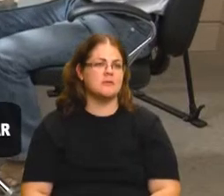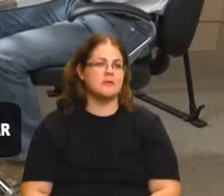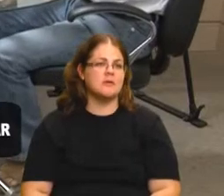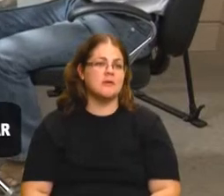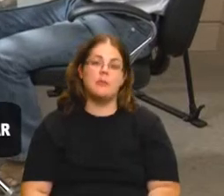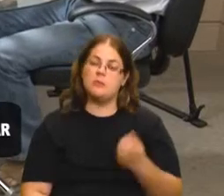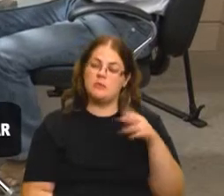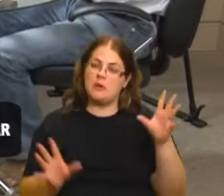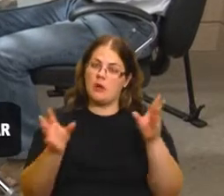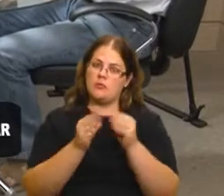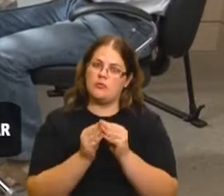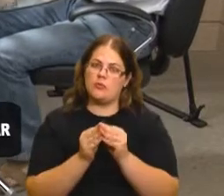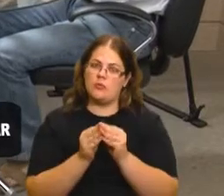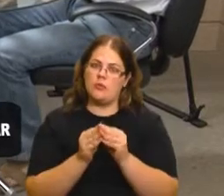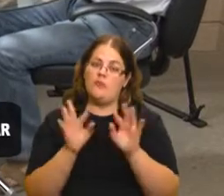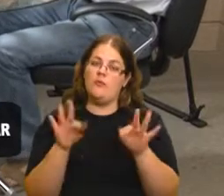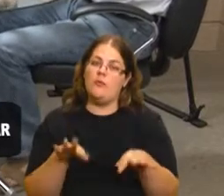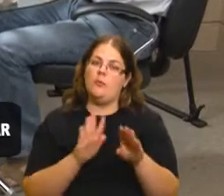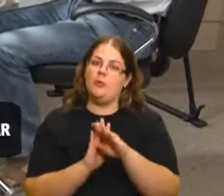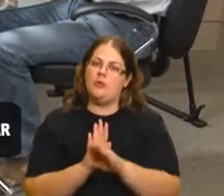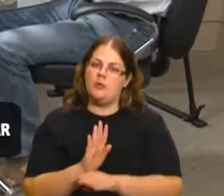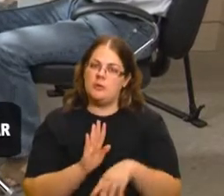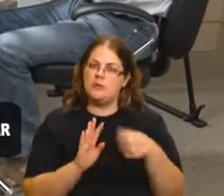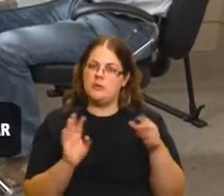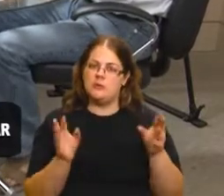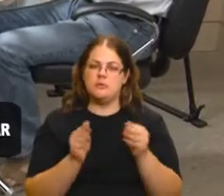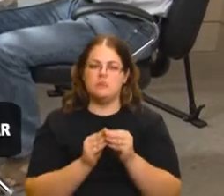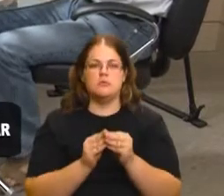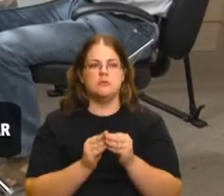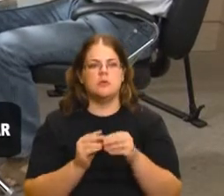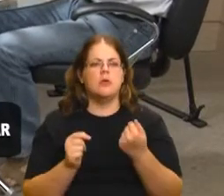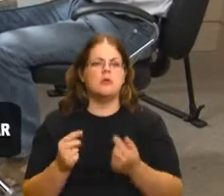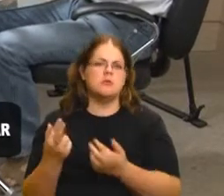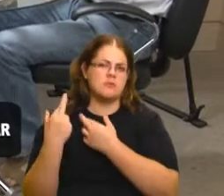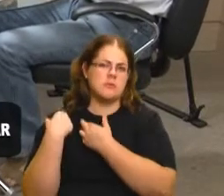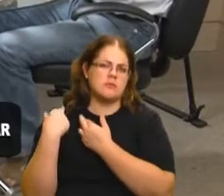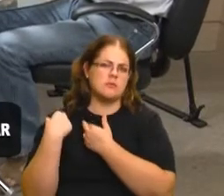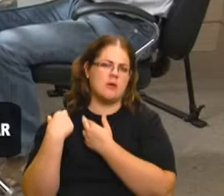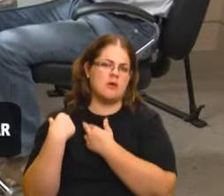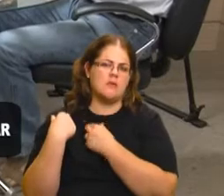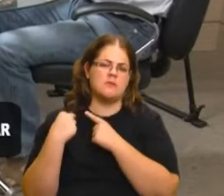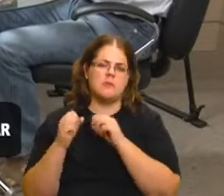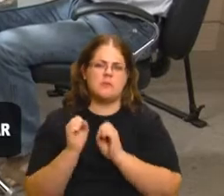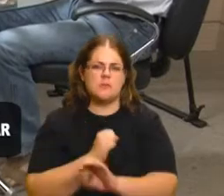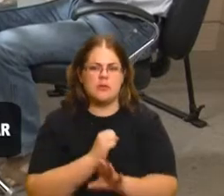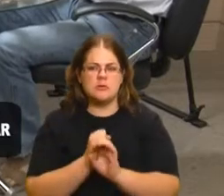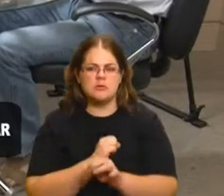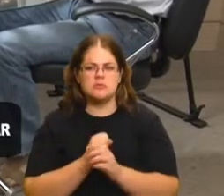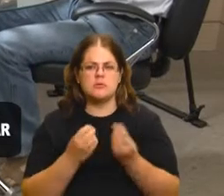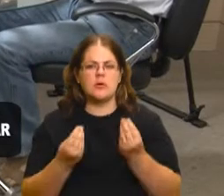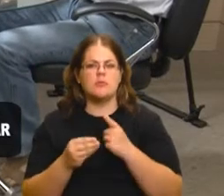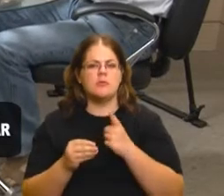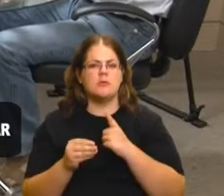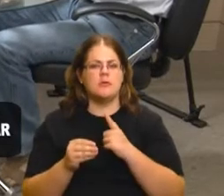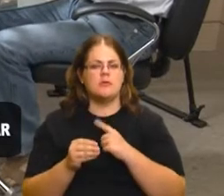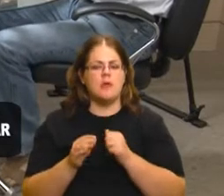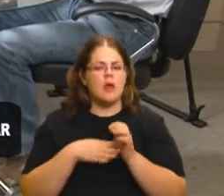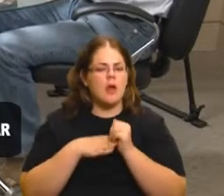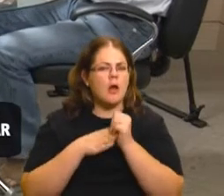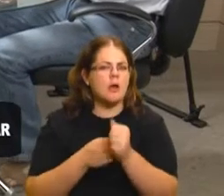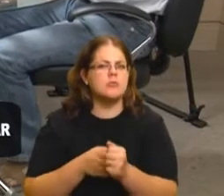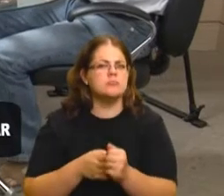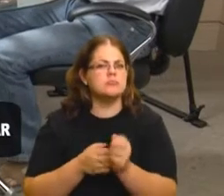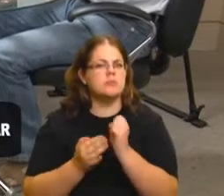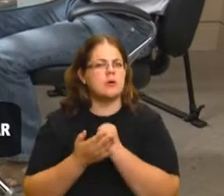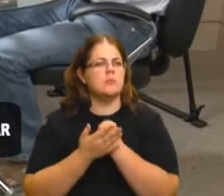vamos ter que sintetizar, porque a reta final do... Mas qual foi o papel dessa grande mídia nesse período? Ela auxiliou, ela foi